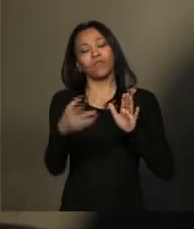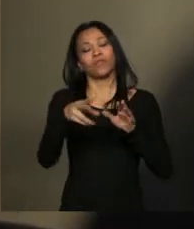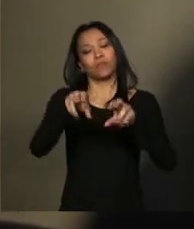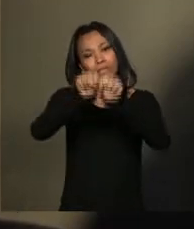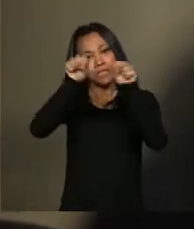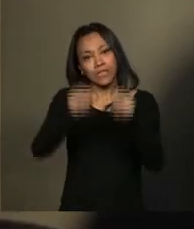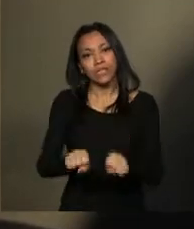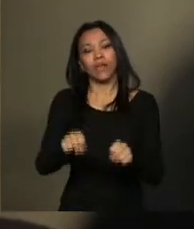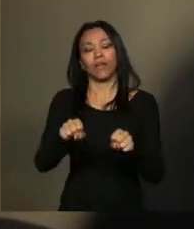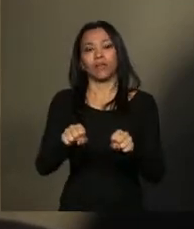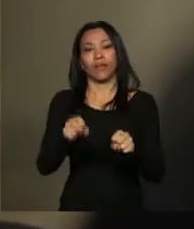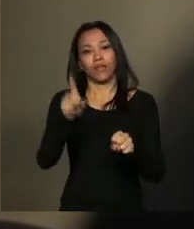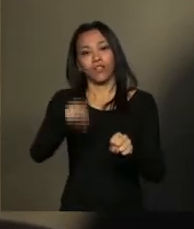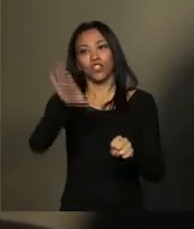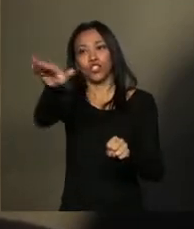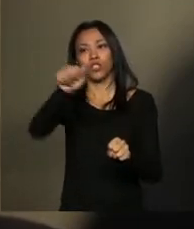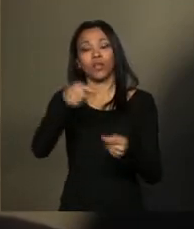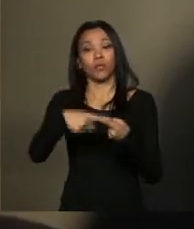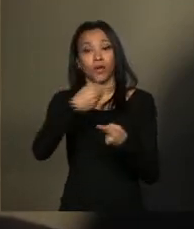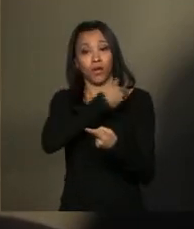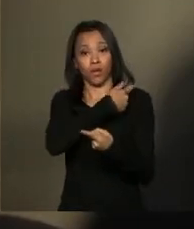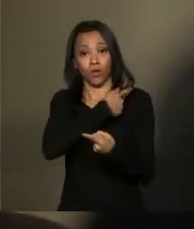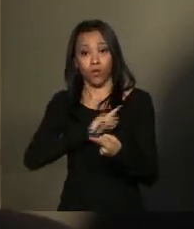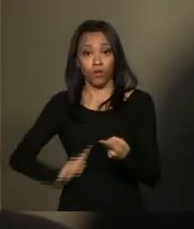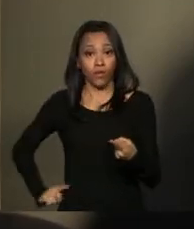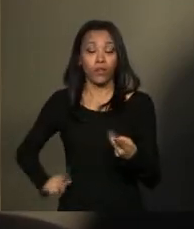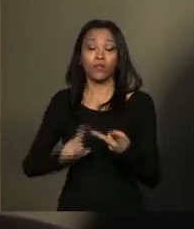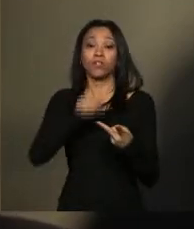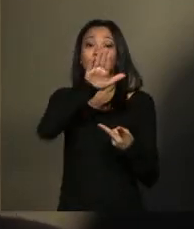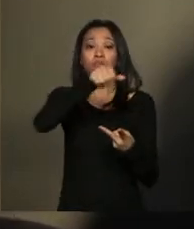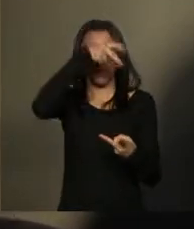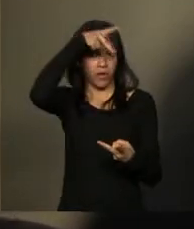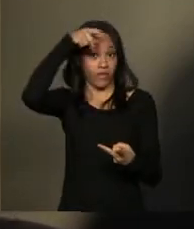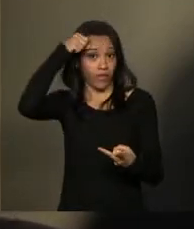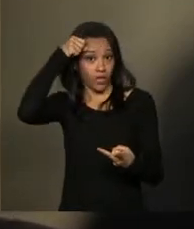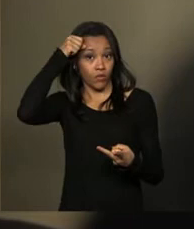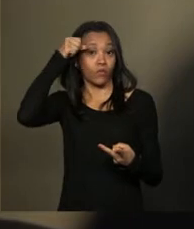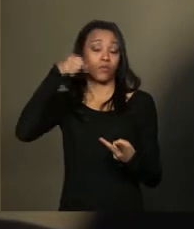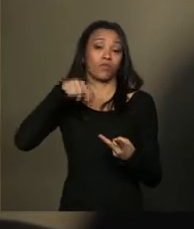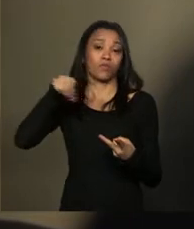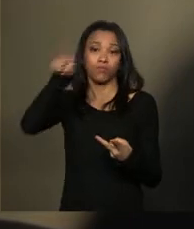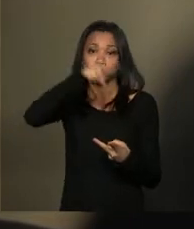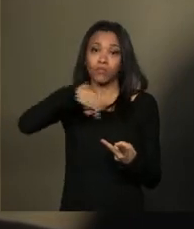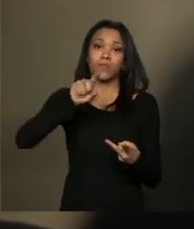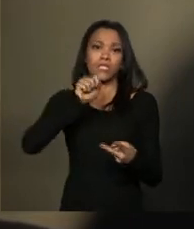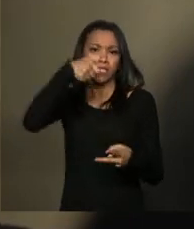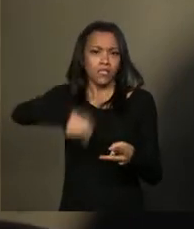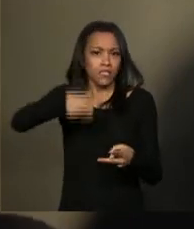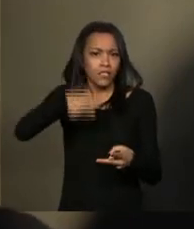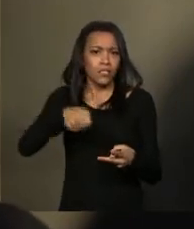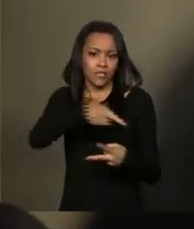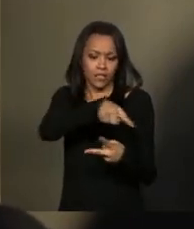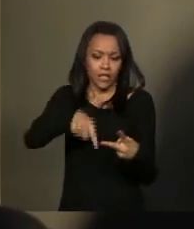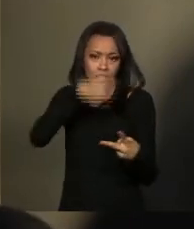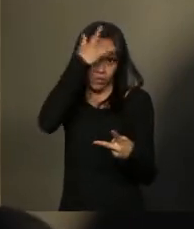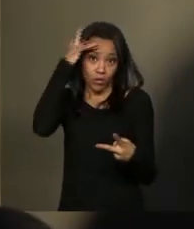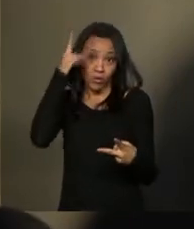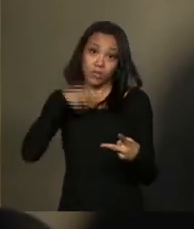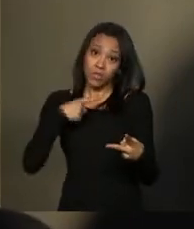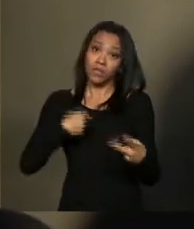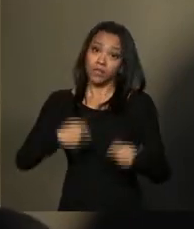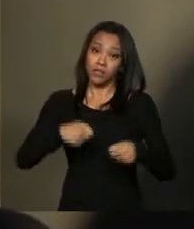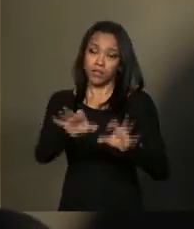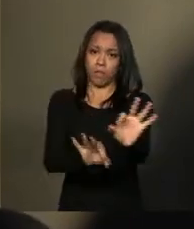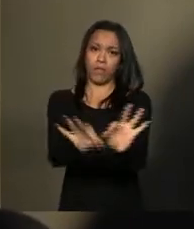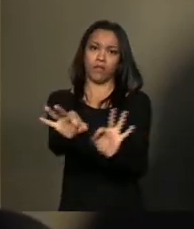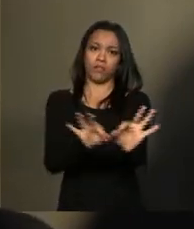vai chamar governadores, prefeitos, e exigir deles que haja um planejamento, que